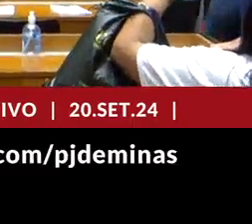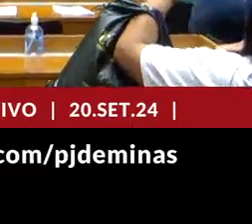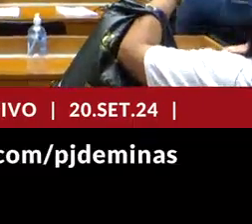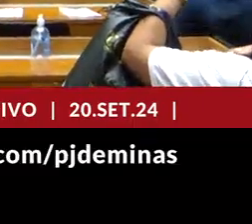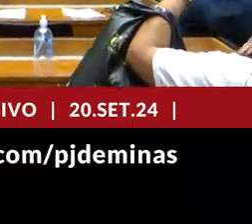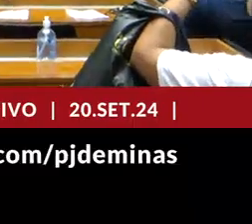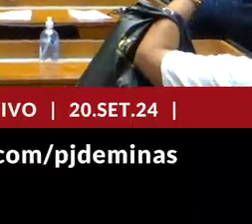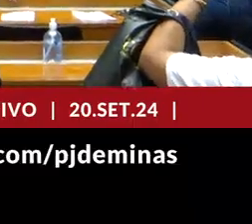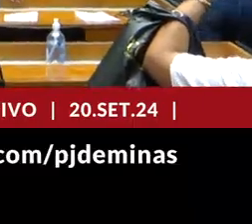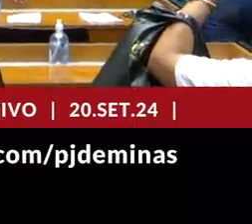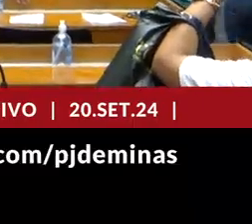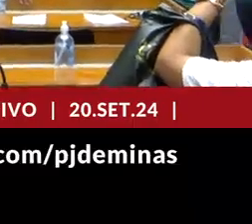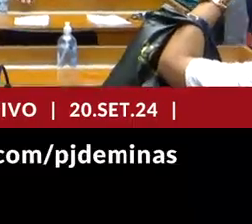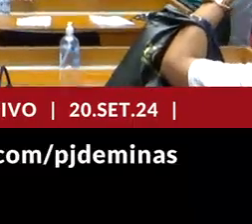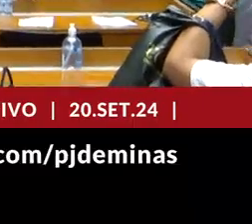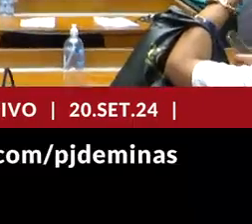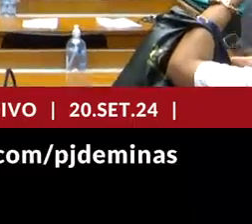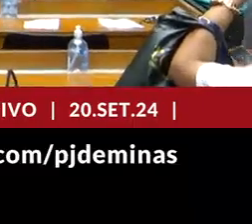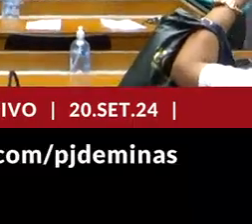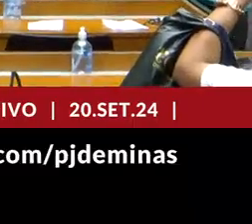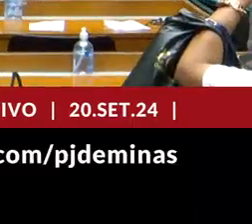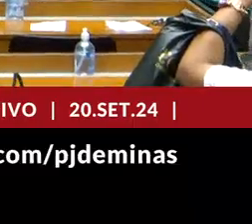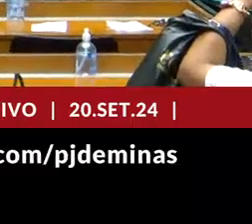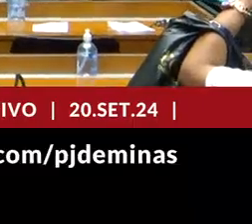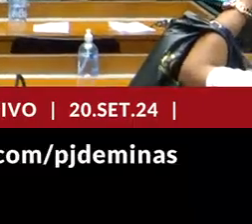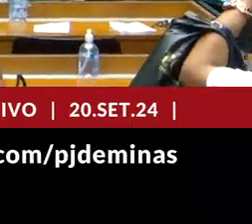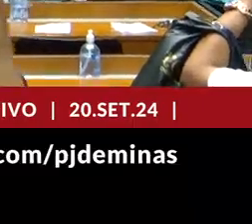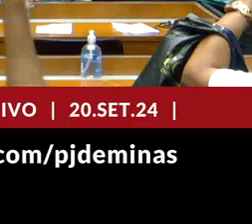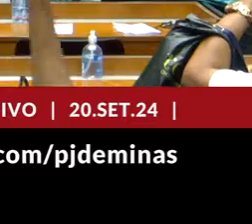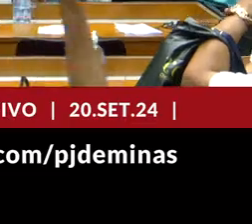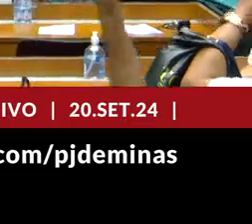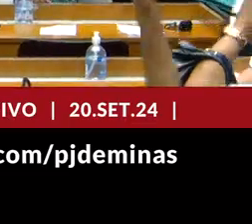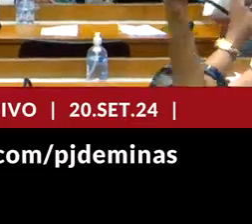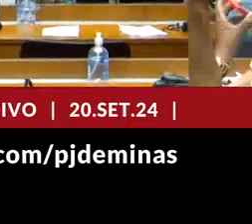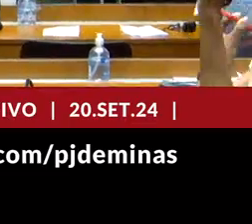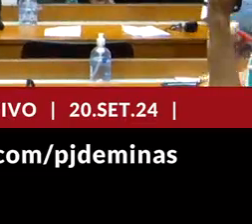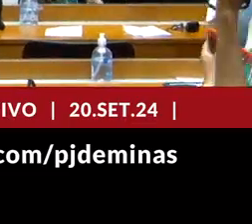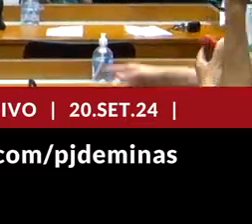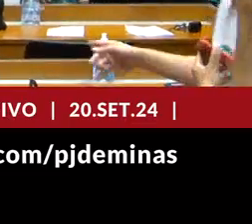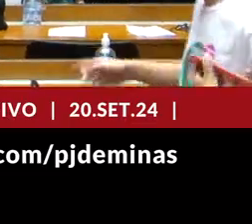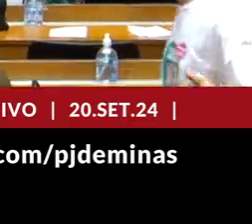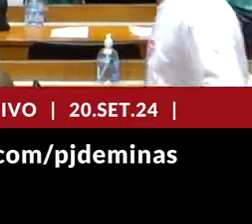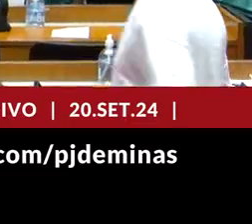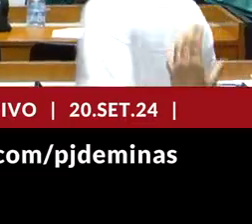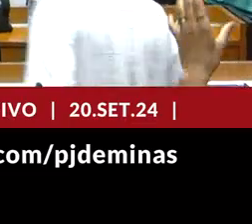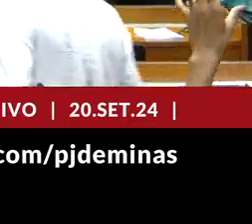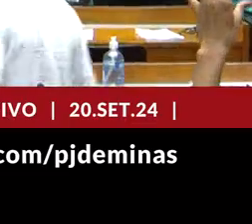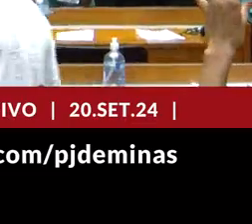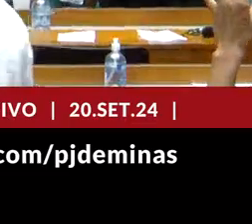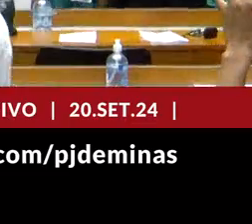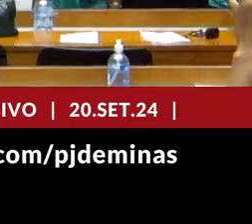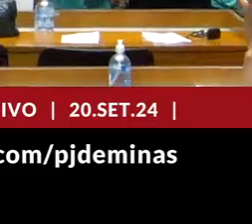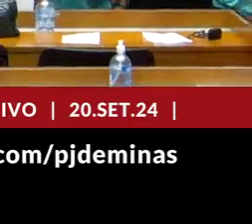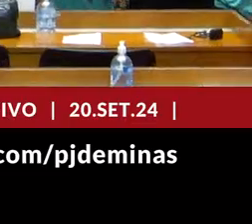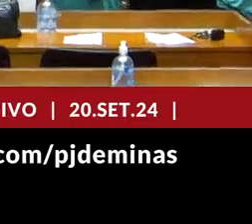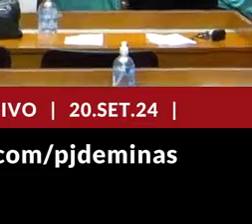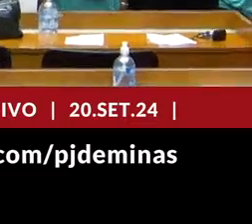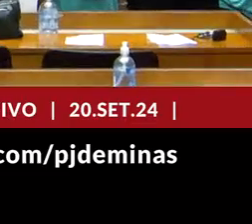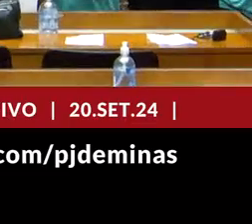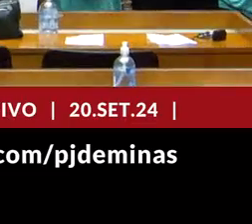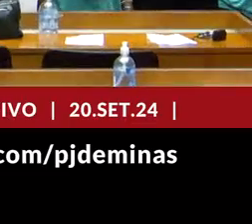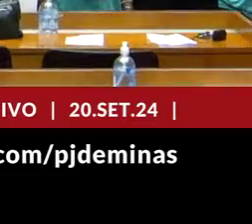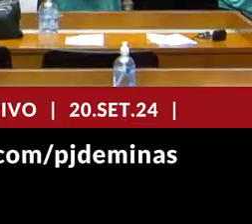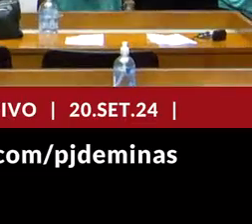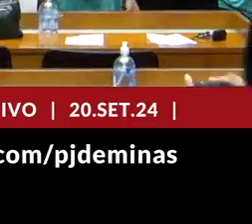que é instagram.com barp JD mininas barra então e quem tá acostumado aí né a